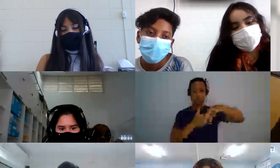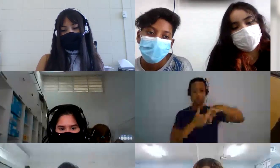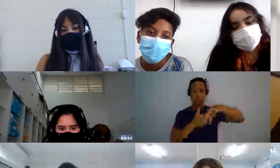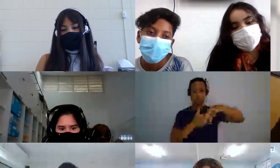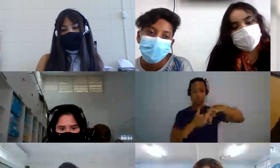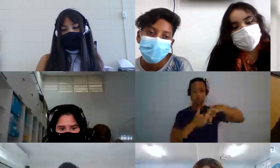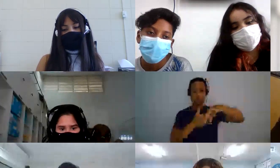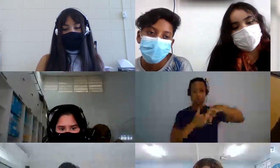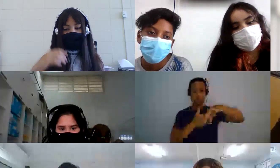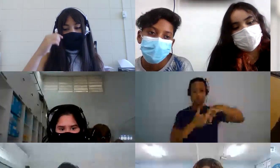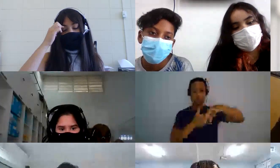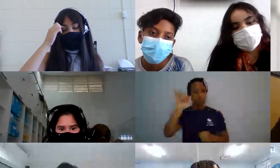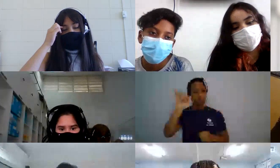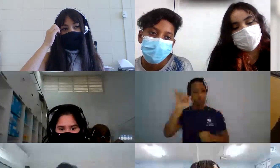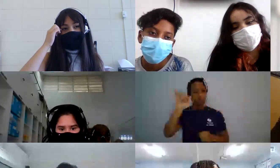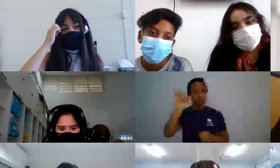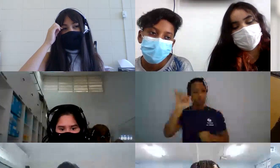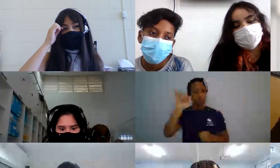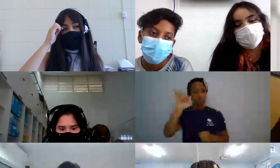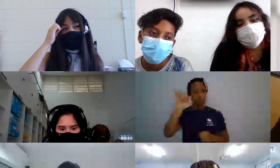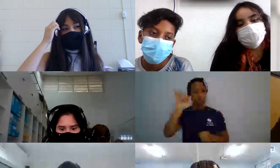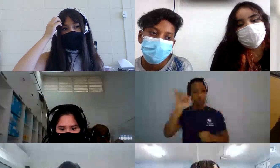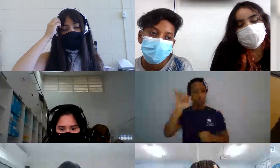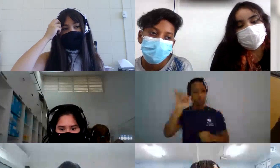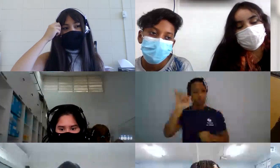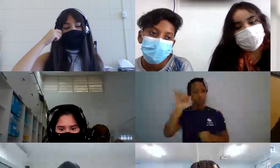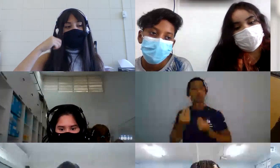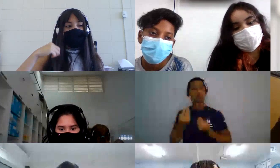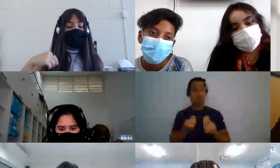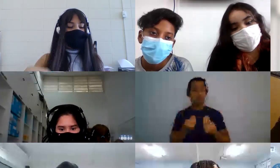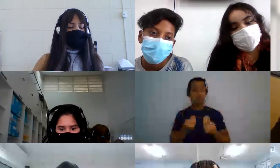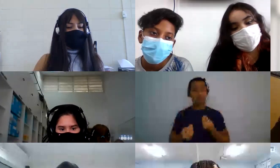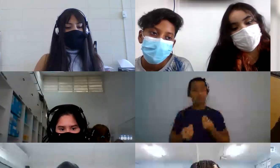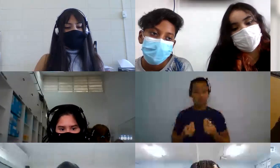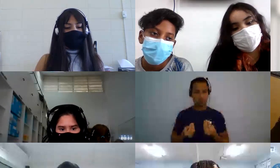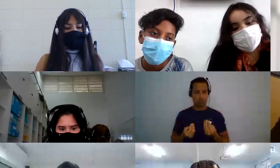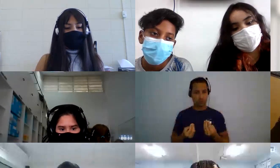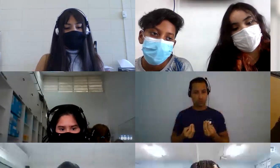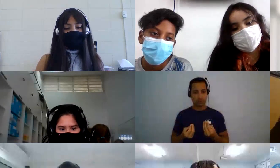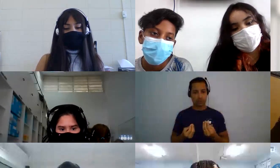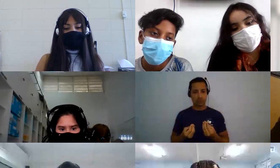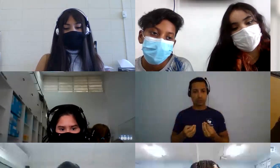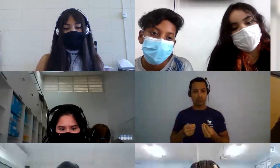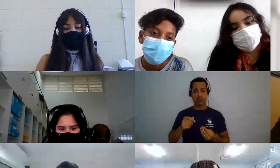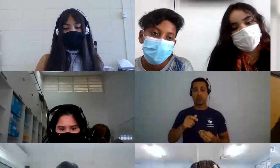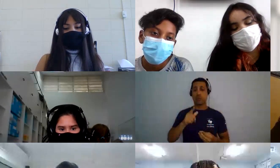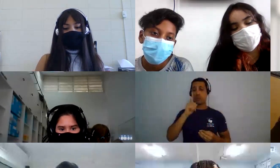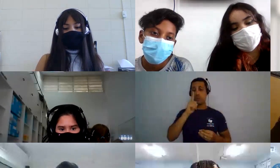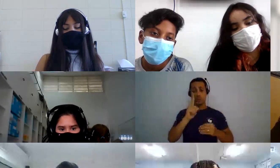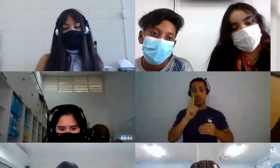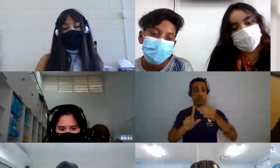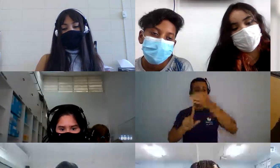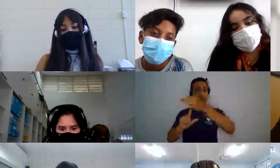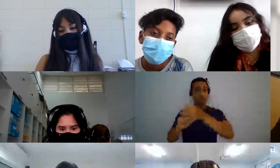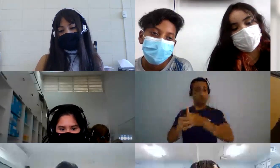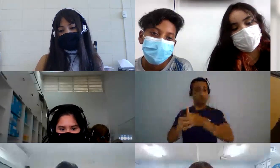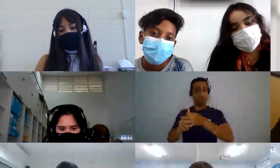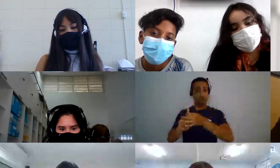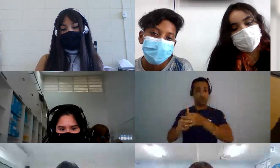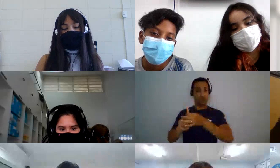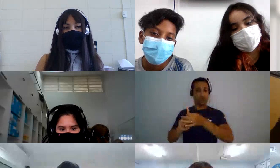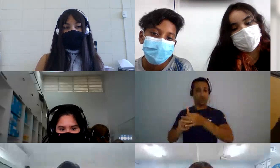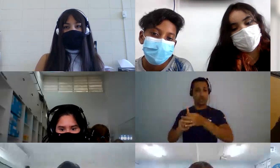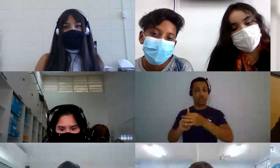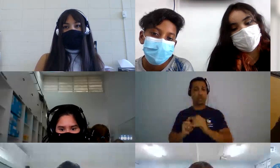dizer, existem várias maneiras de se evitar isso, é você encapar o pênis, né, promover uma barreira